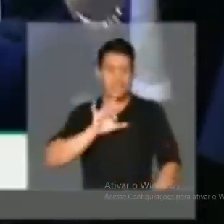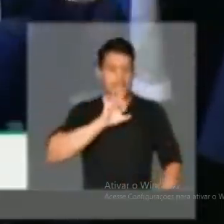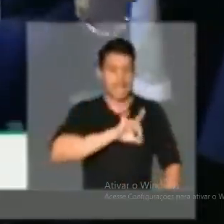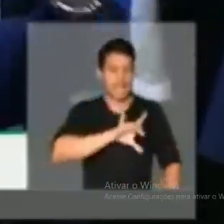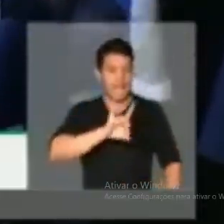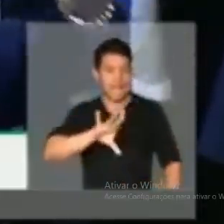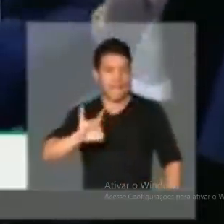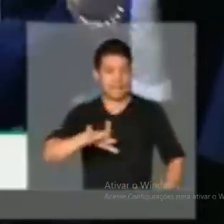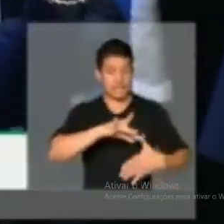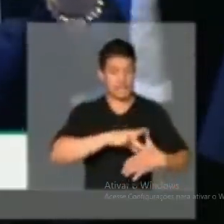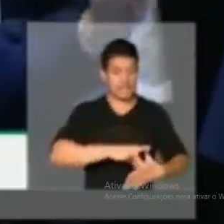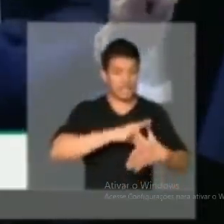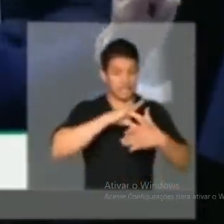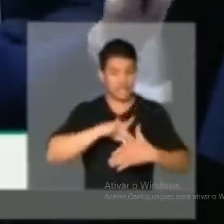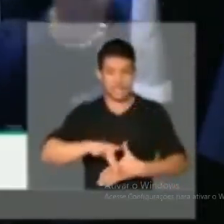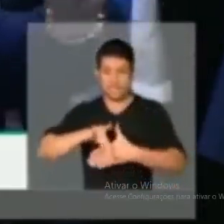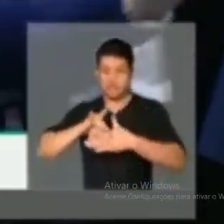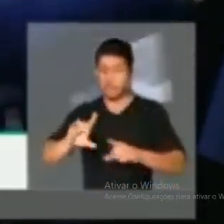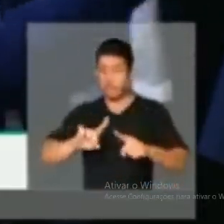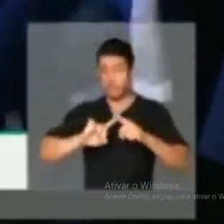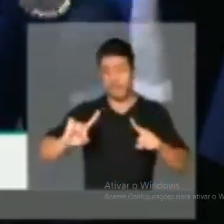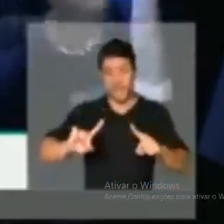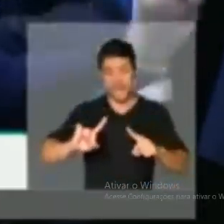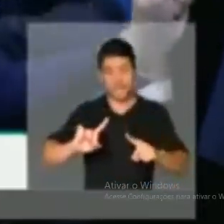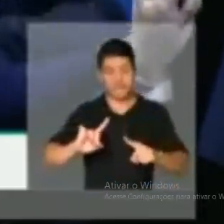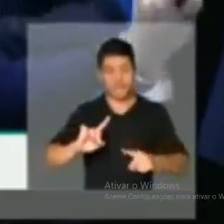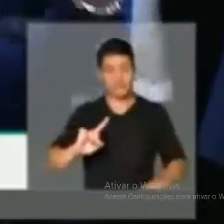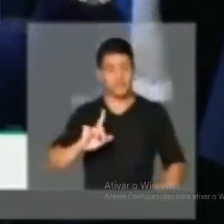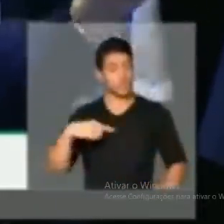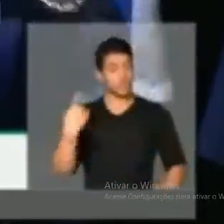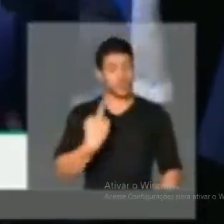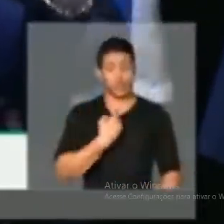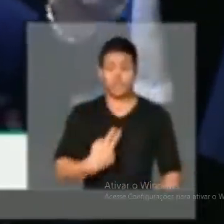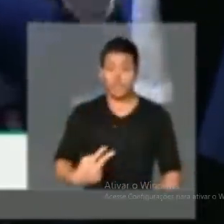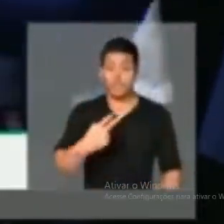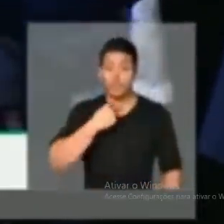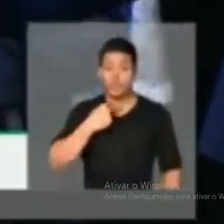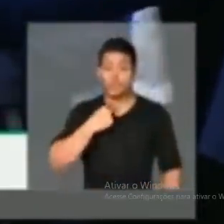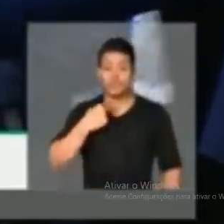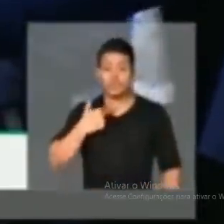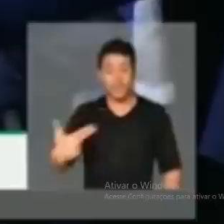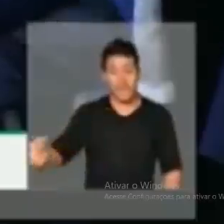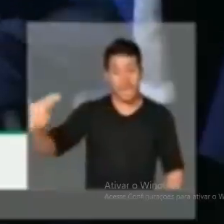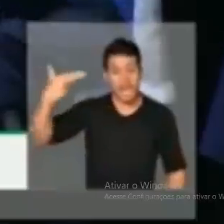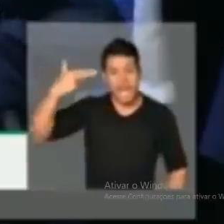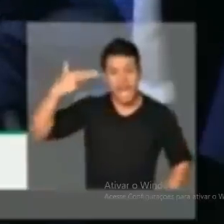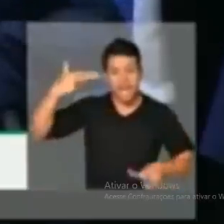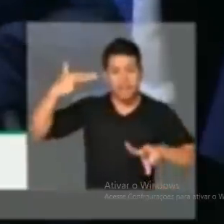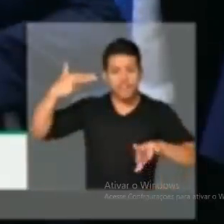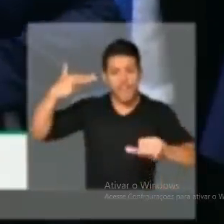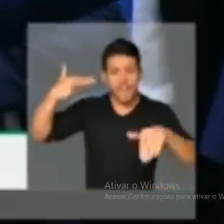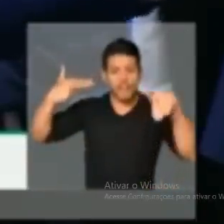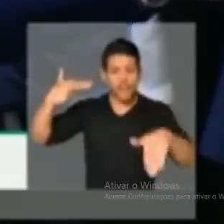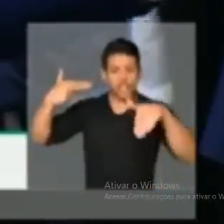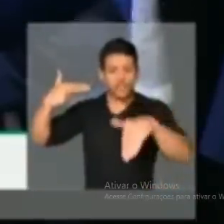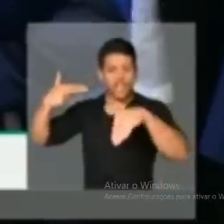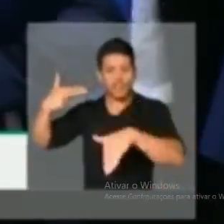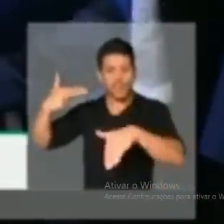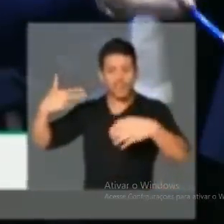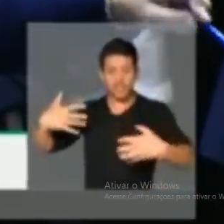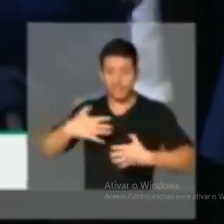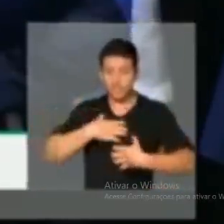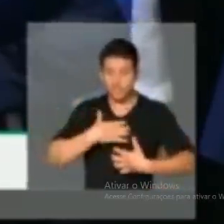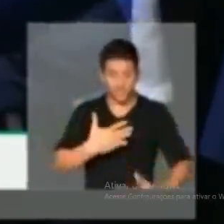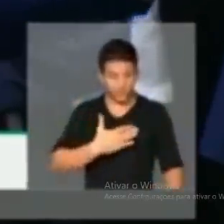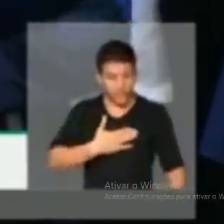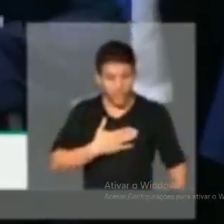dos líderes. Agora, eu não posso, e ninguém aqui pode, pegar uma arma e apontar na cabeça de parlamentar A, B ou C